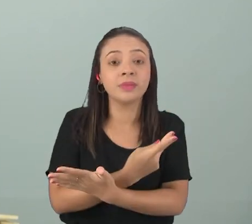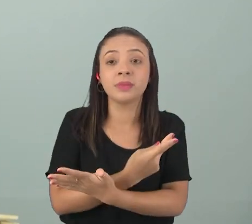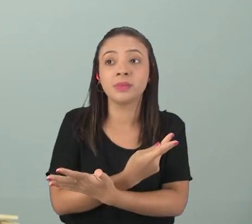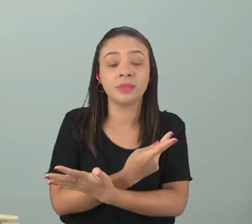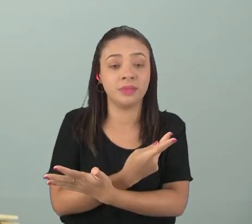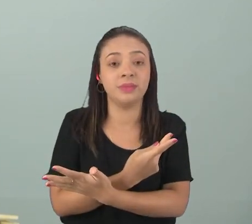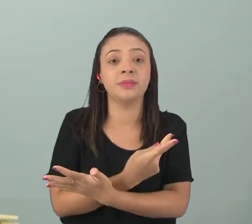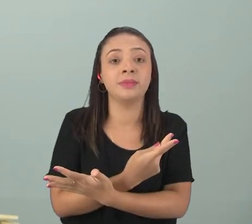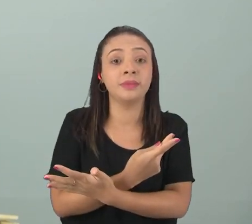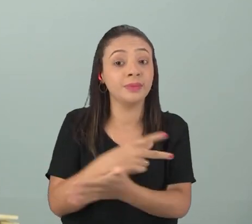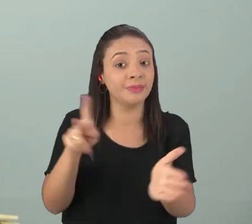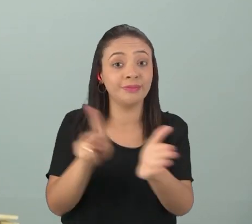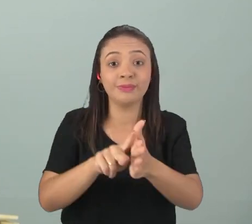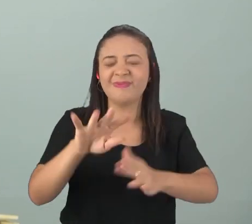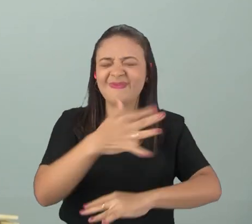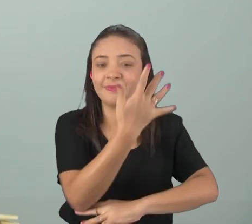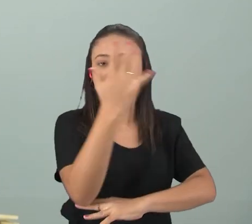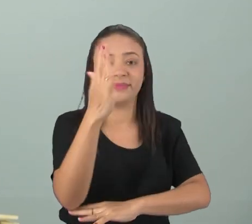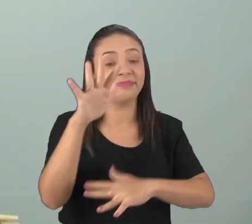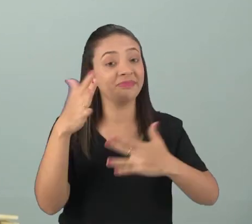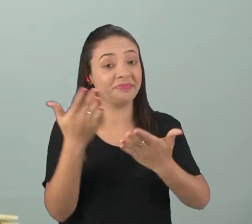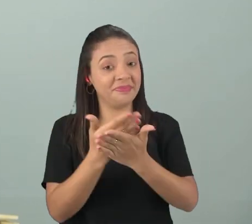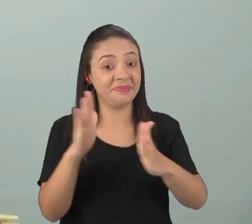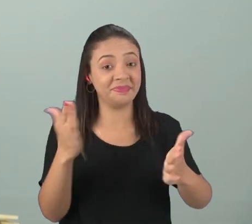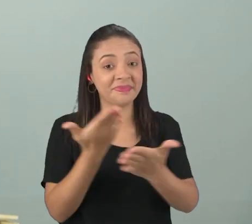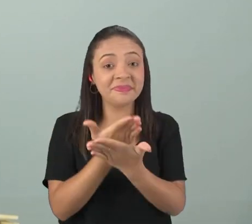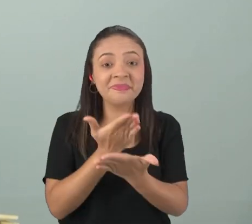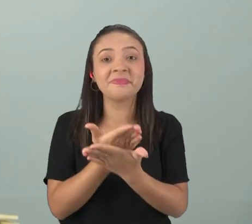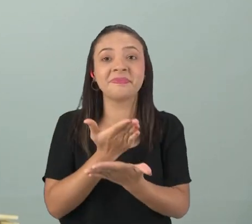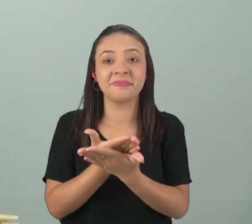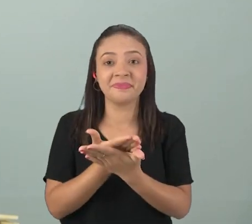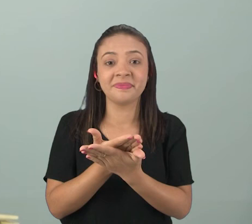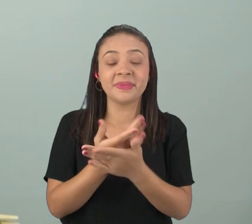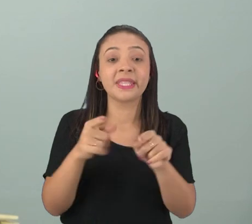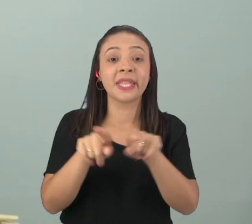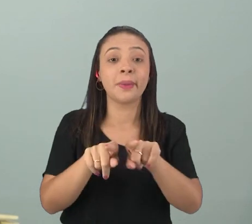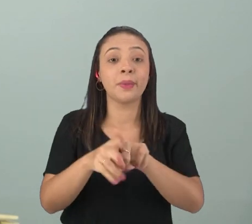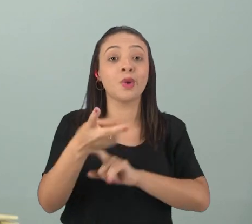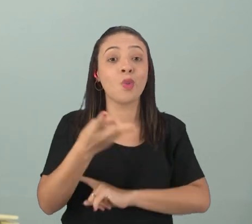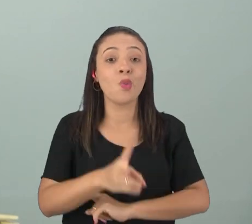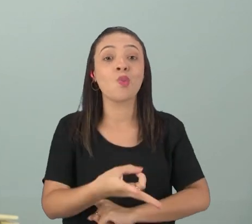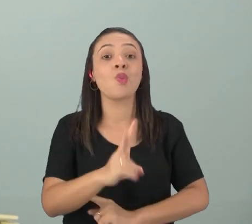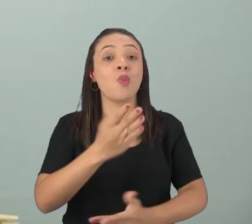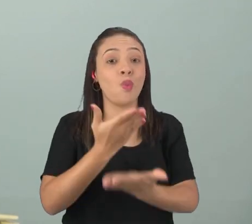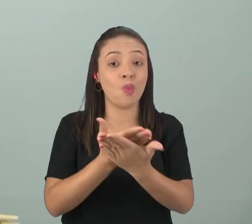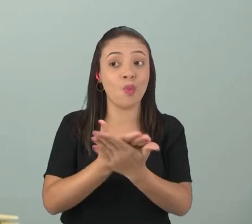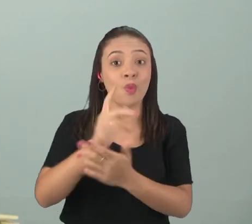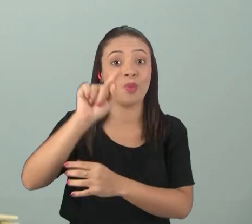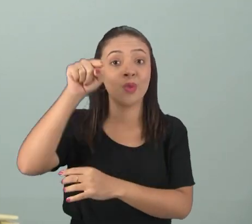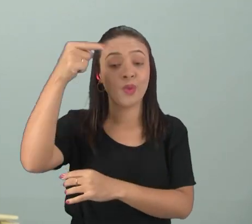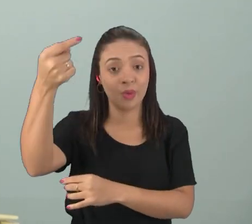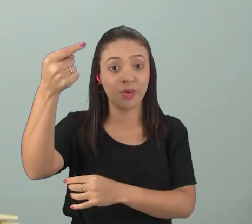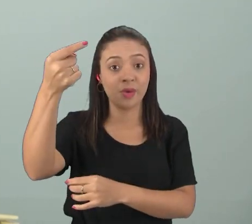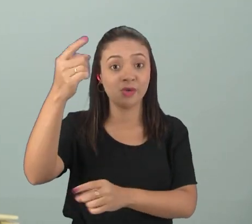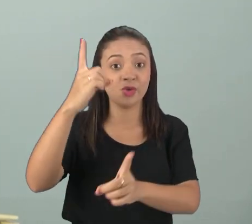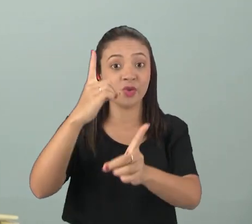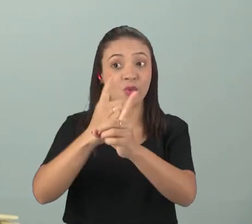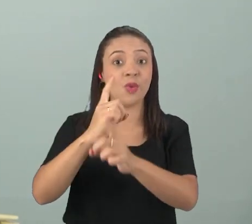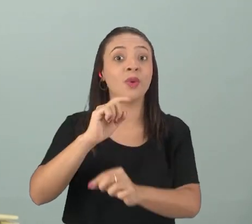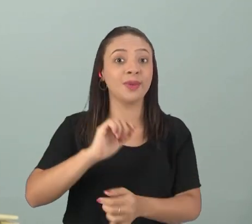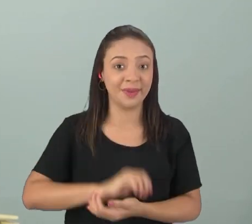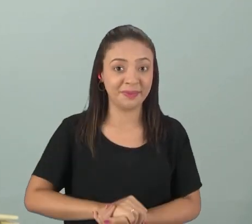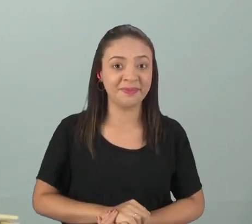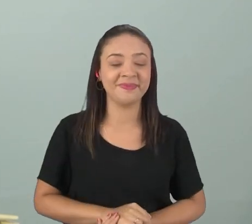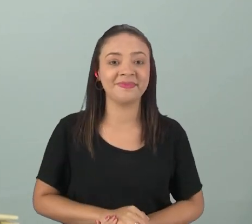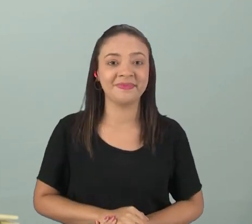naturais, né? Muito legal. Então, nós vamos finalizar aqui e vamos dar continuidade na próxima aula. Te vejo logo